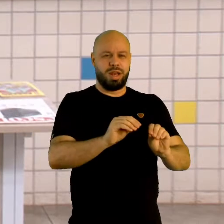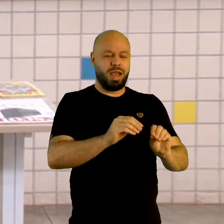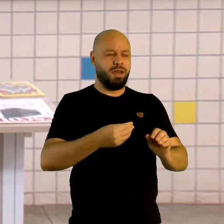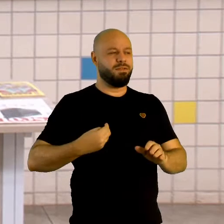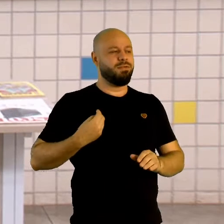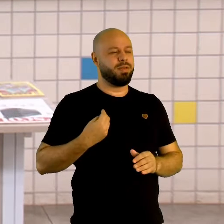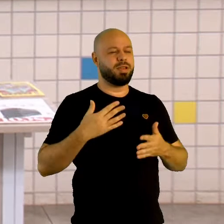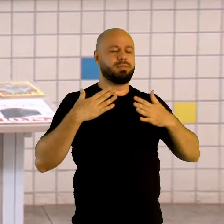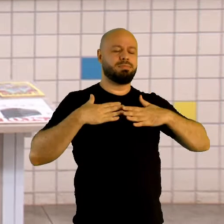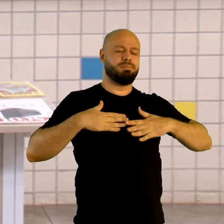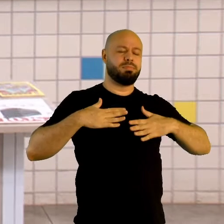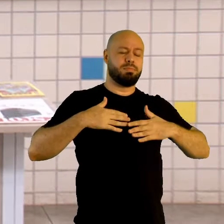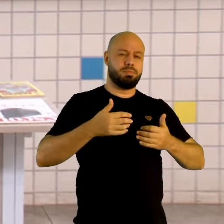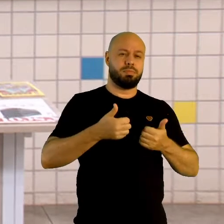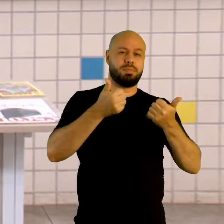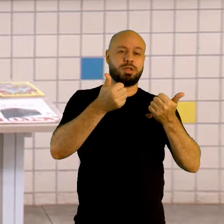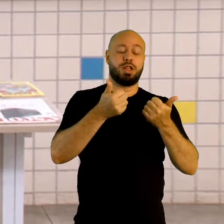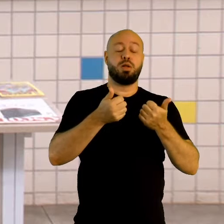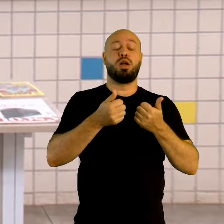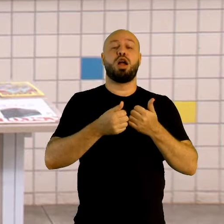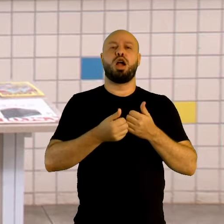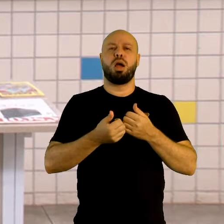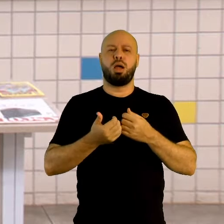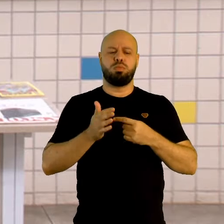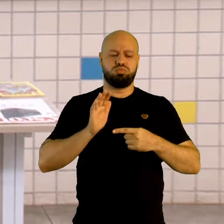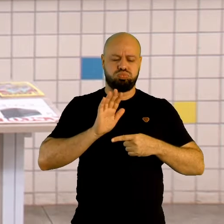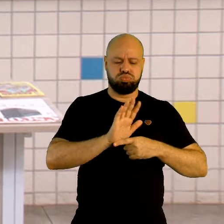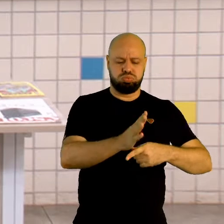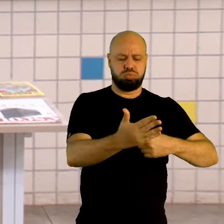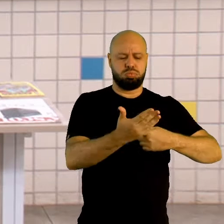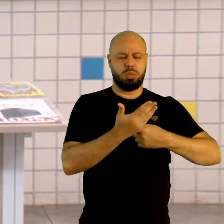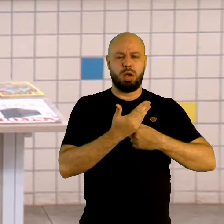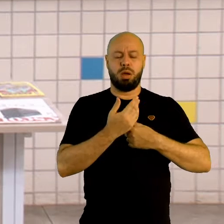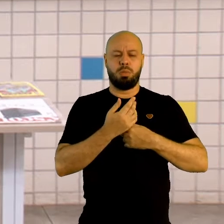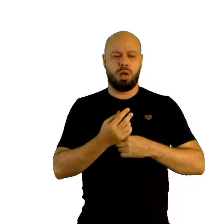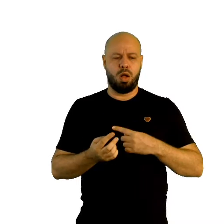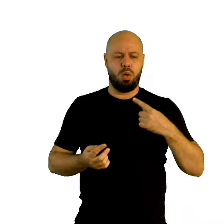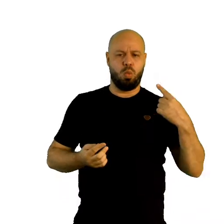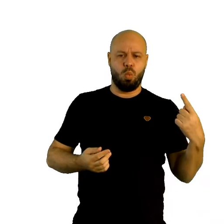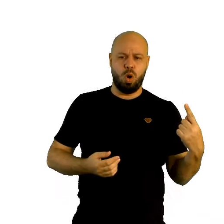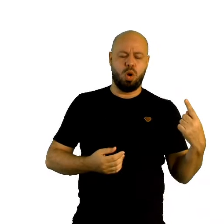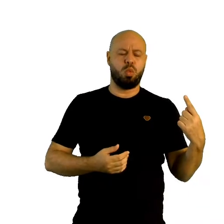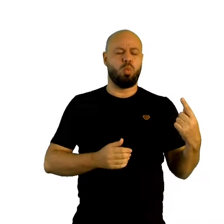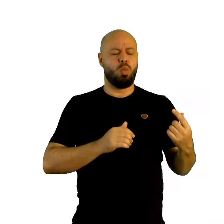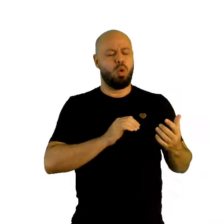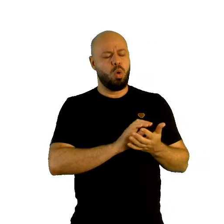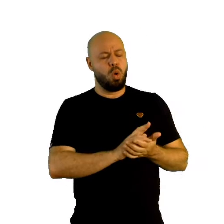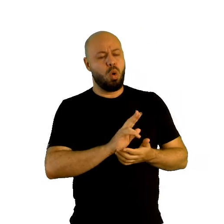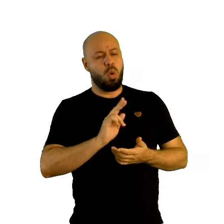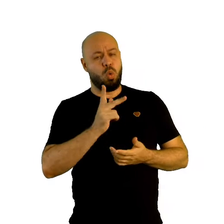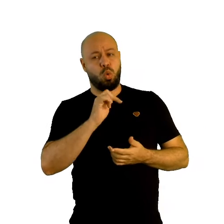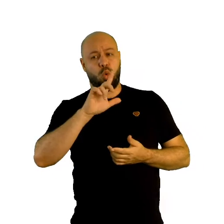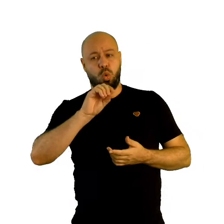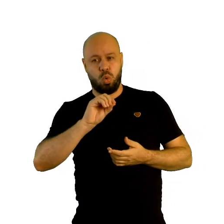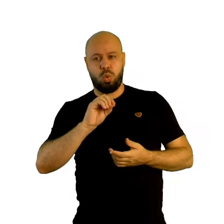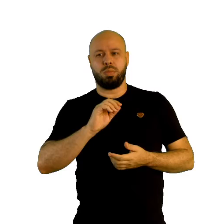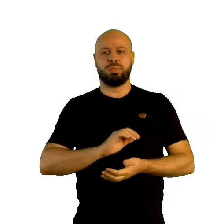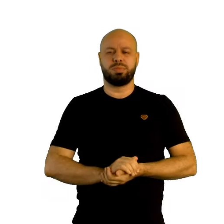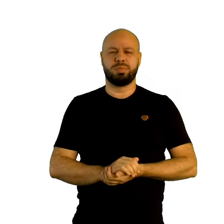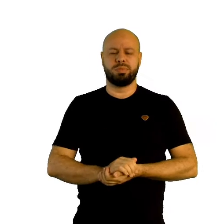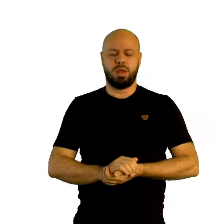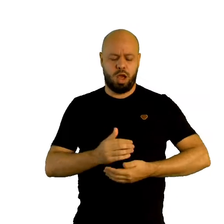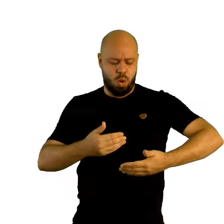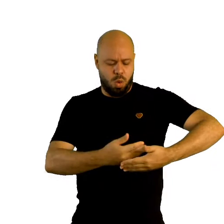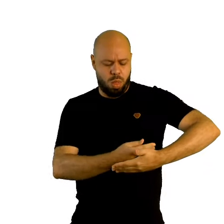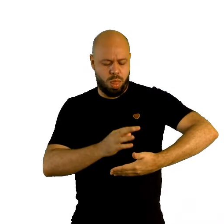e autossustentável, ao lado do companheiro Hugo. O nascimento do Tomé